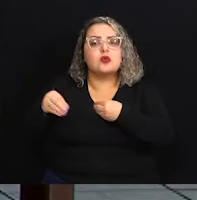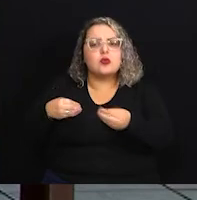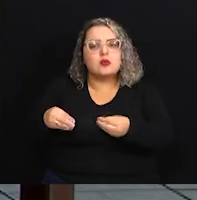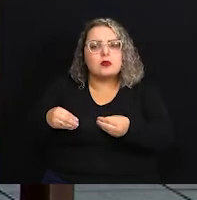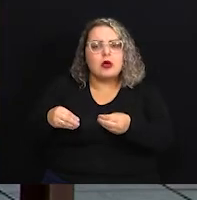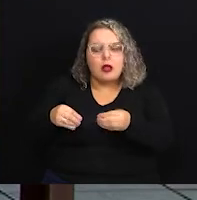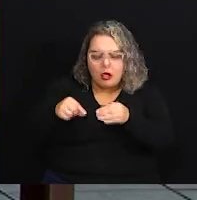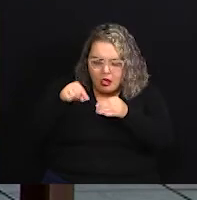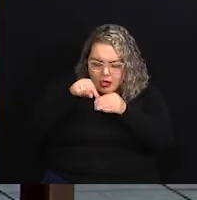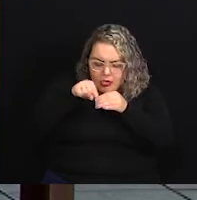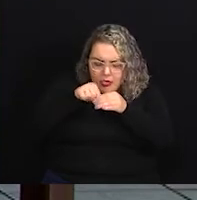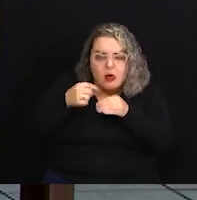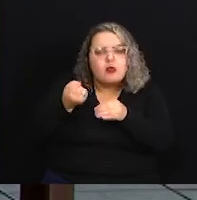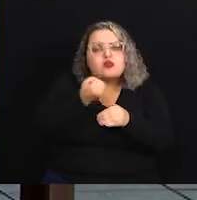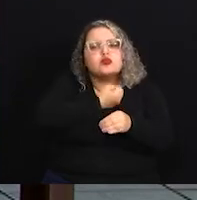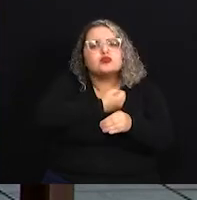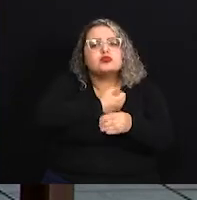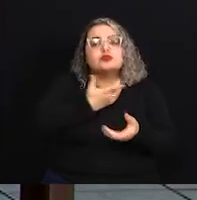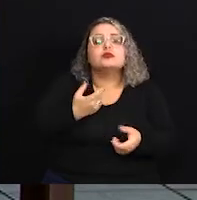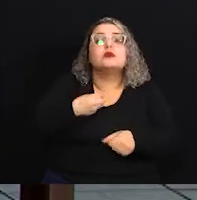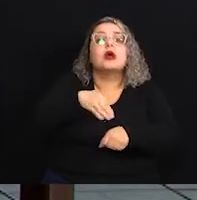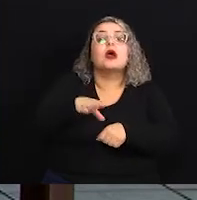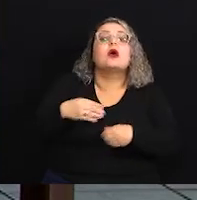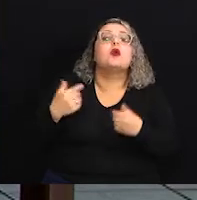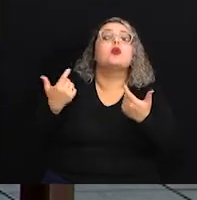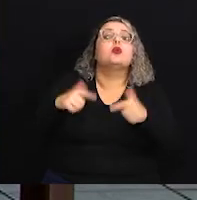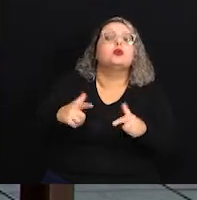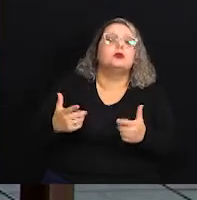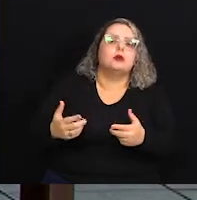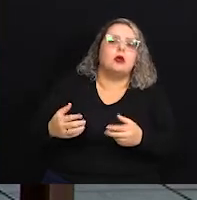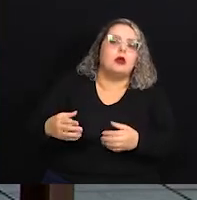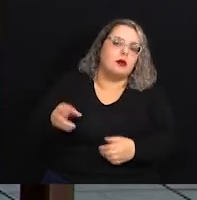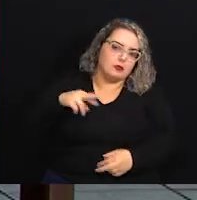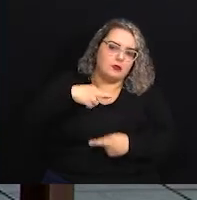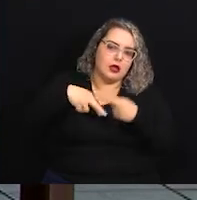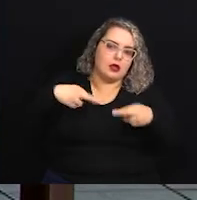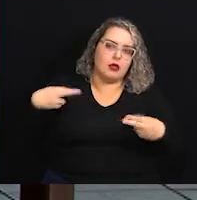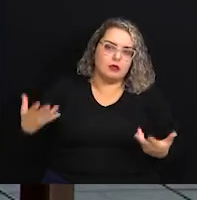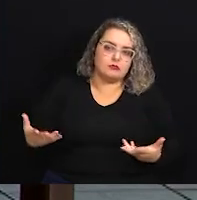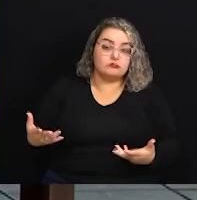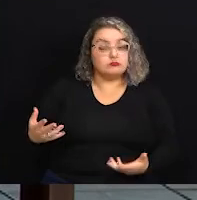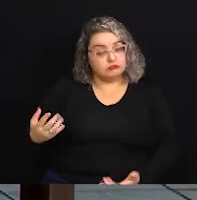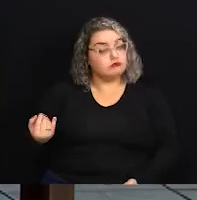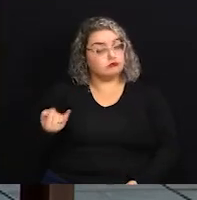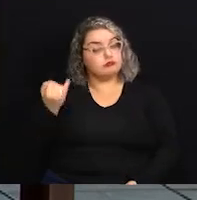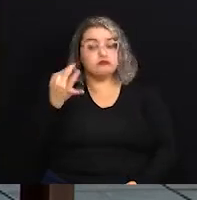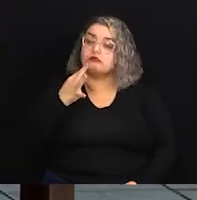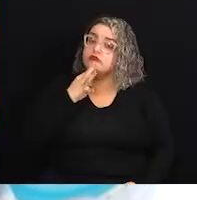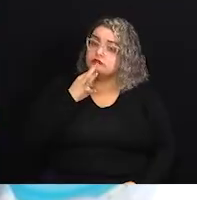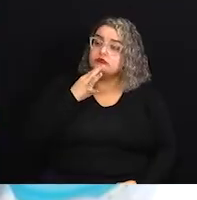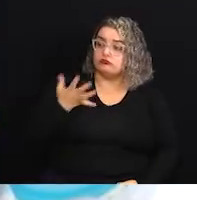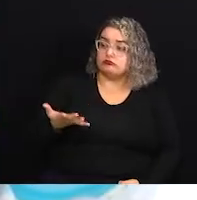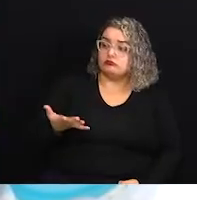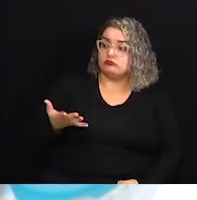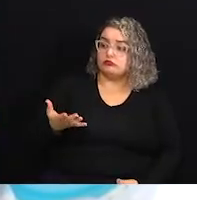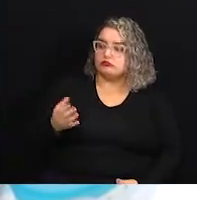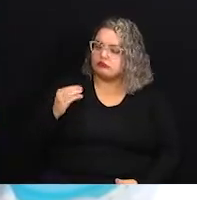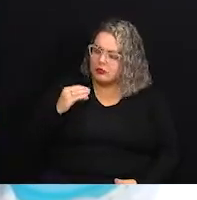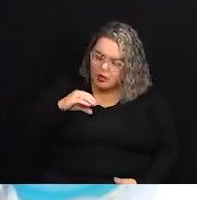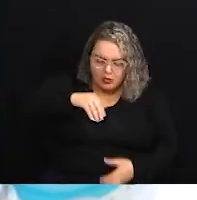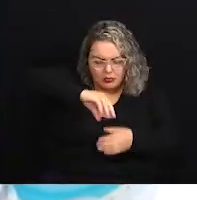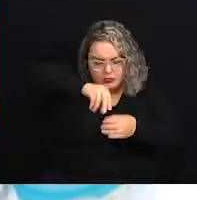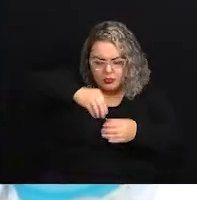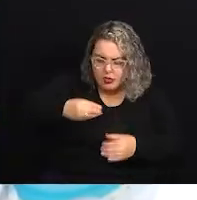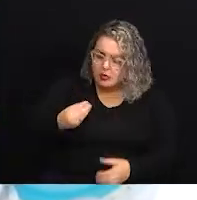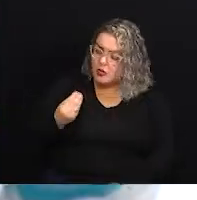têm um númerozinho dentro. E esses números vão indicar onde eles vão ser reciclados. E vale a pena você conhecer, olhar dentro da